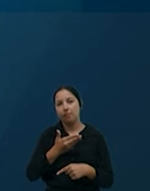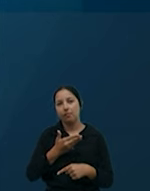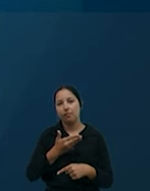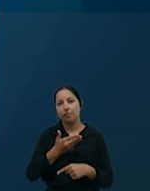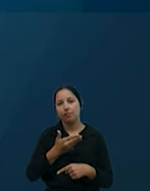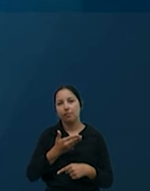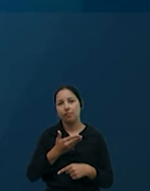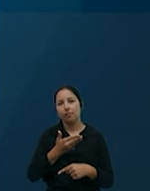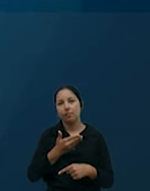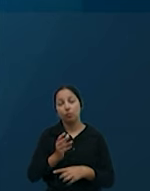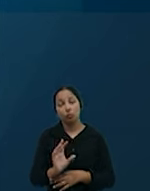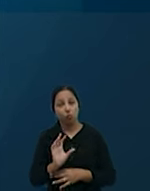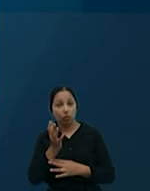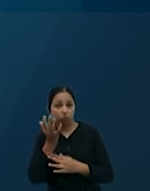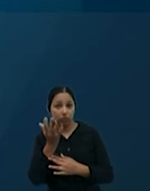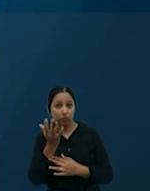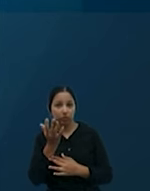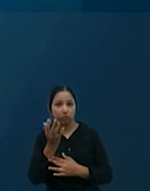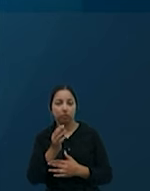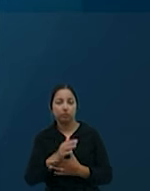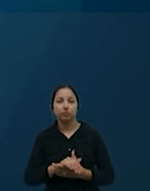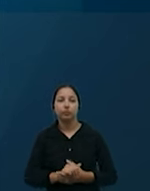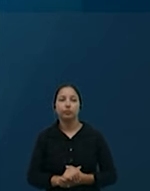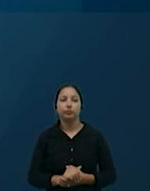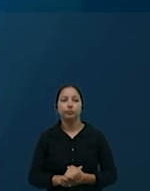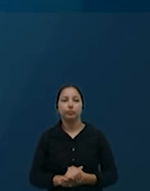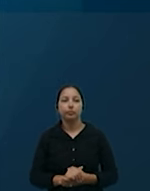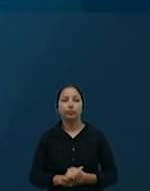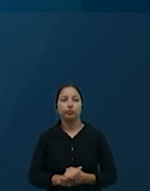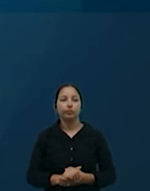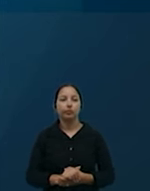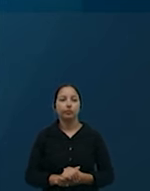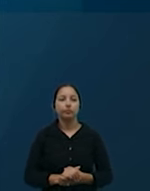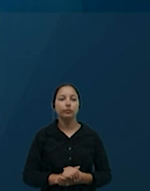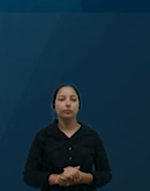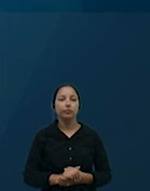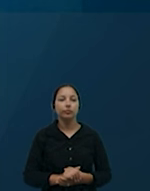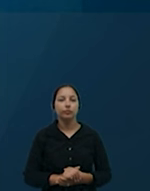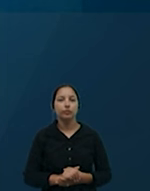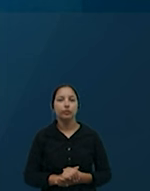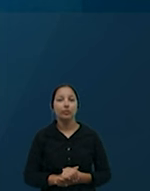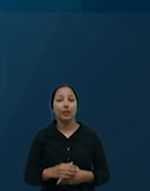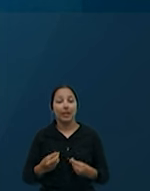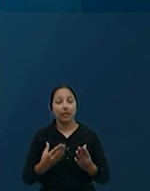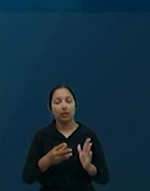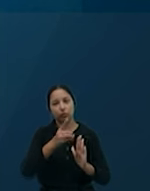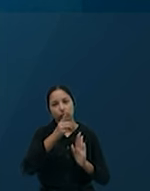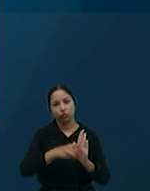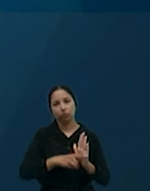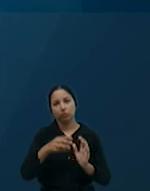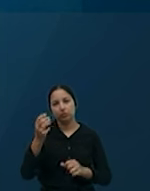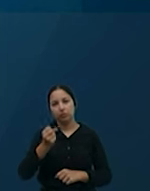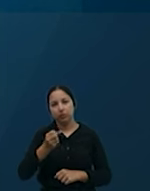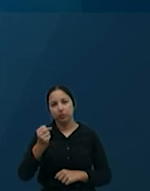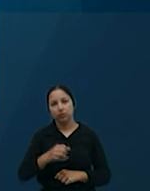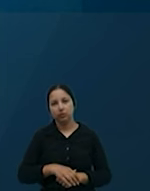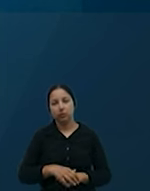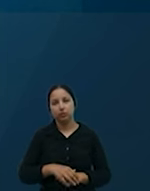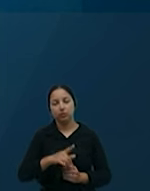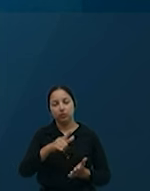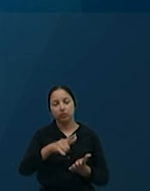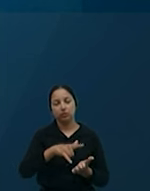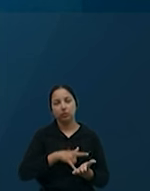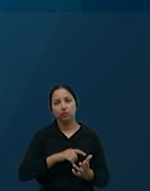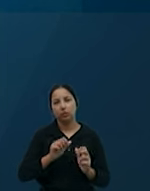daquilo que ocorreu no fato gerador, que vai dar a ela o direito ao benefício. Esse documento ele pode vir durante toda